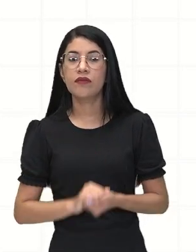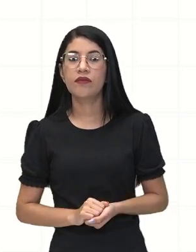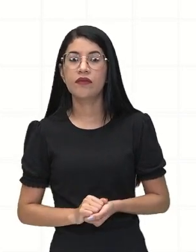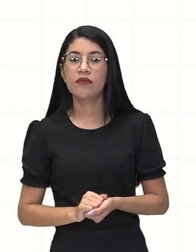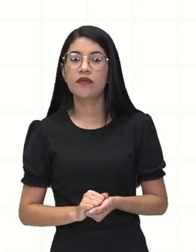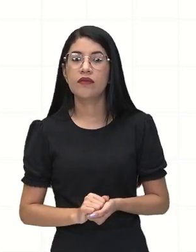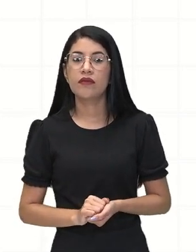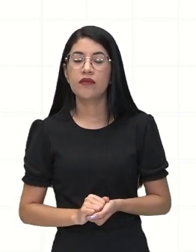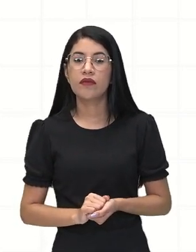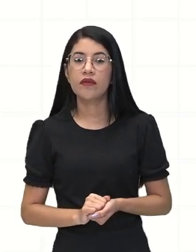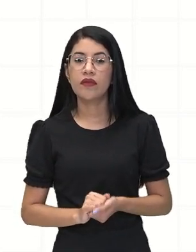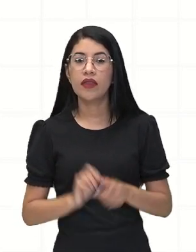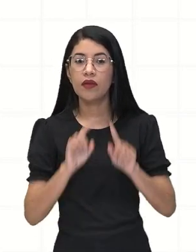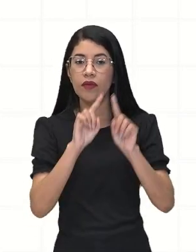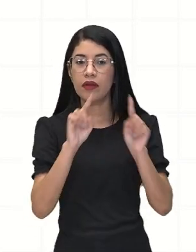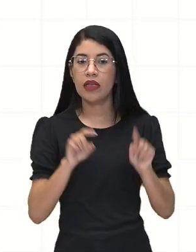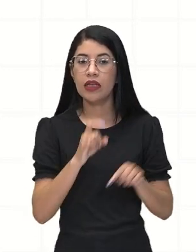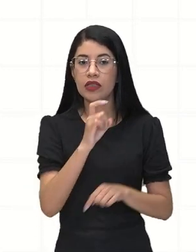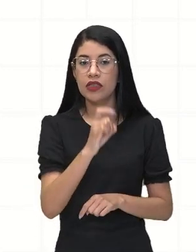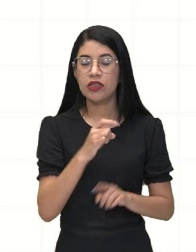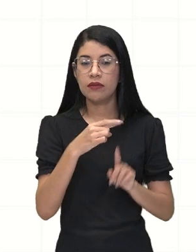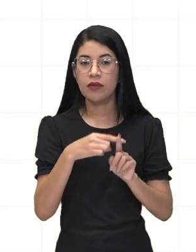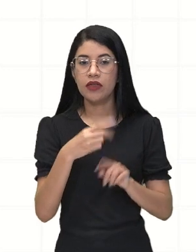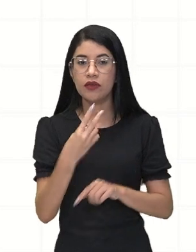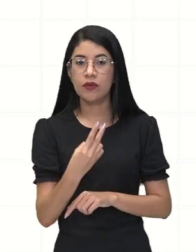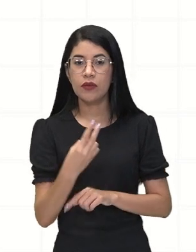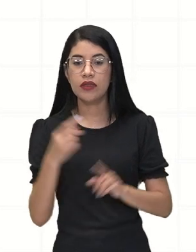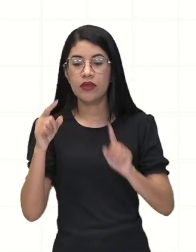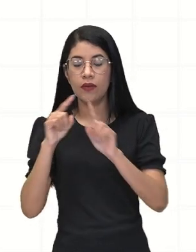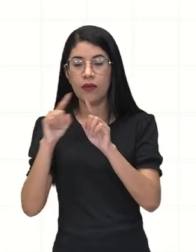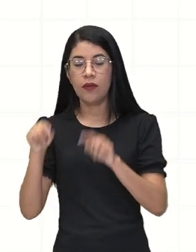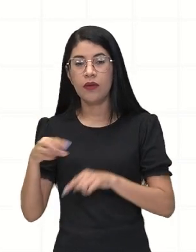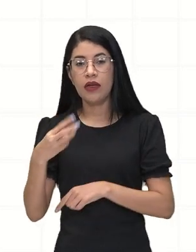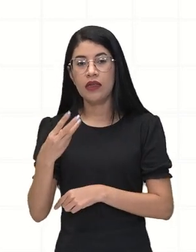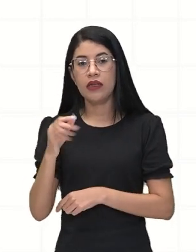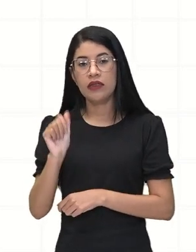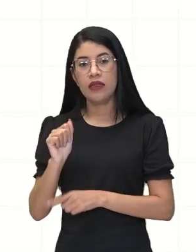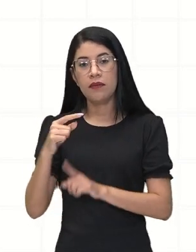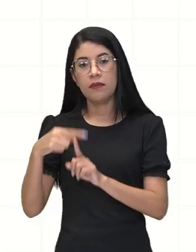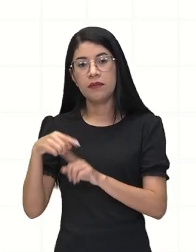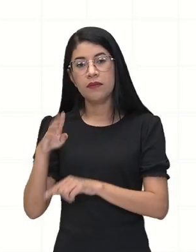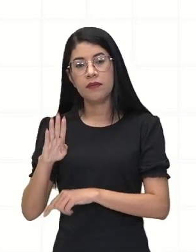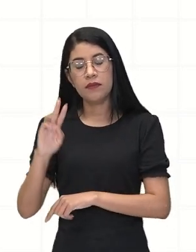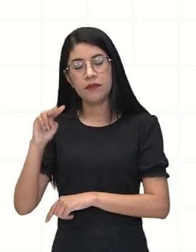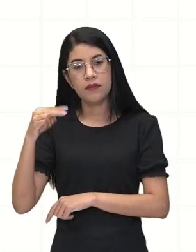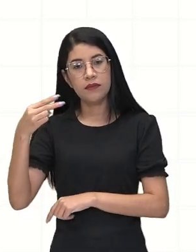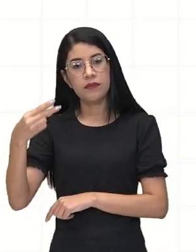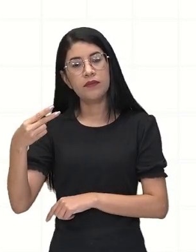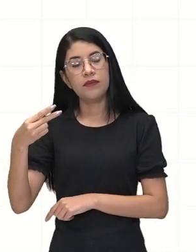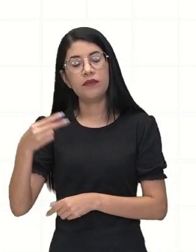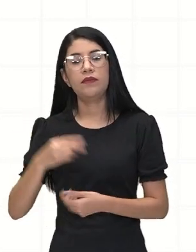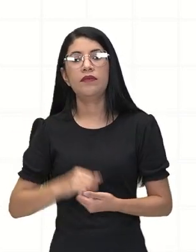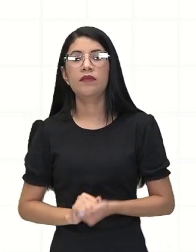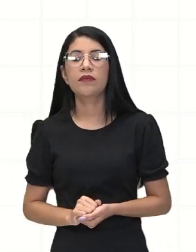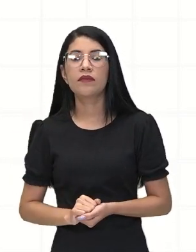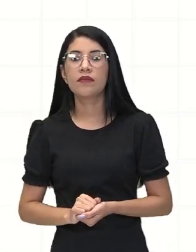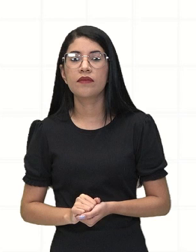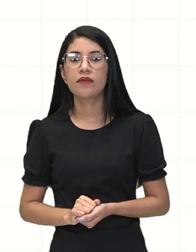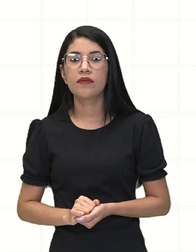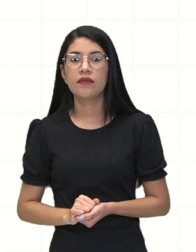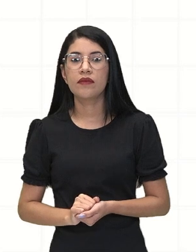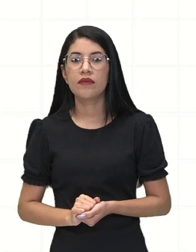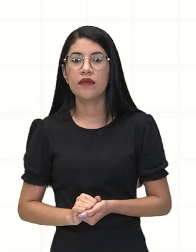evidência, sobra 3a mais b ao quadrado. Então, eu peguei